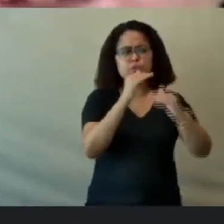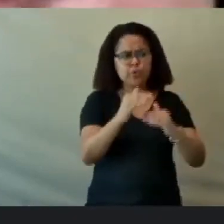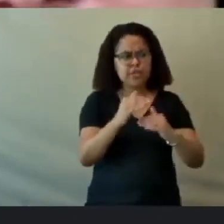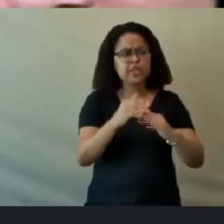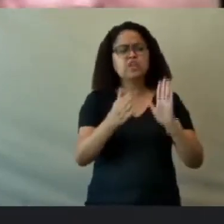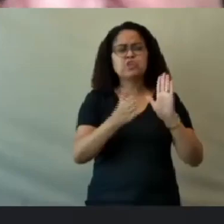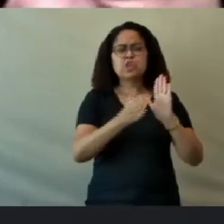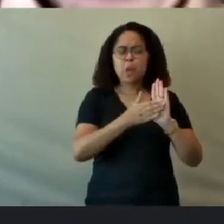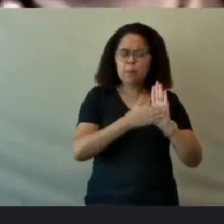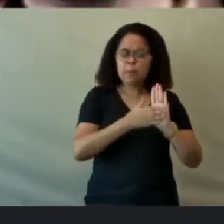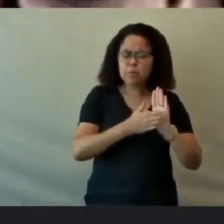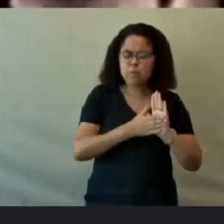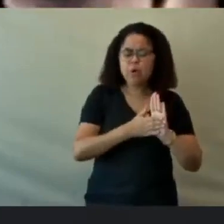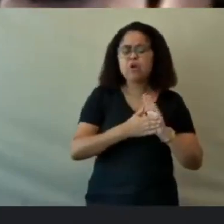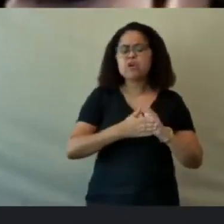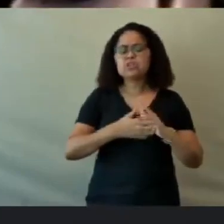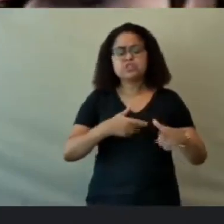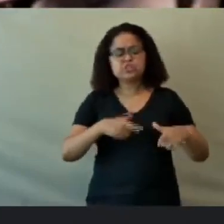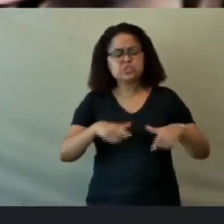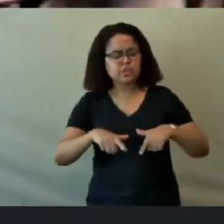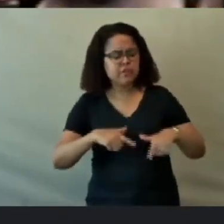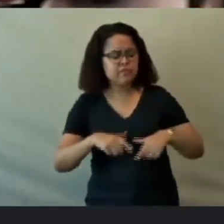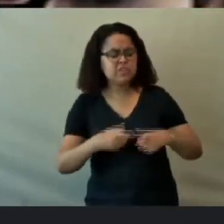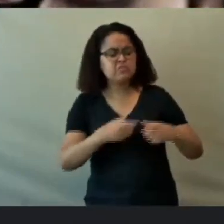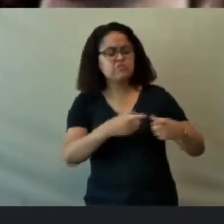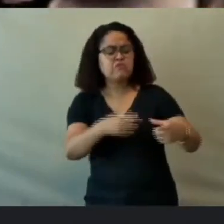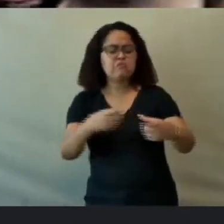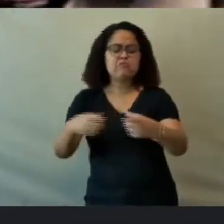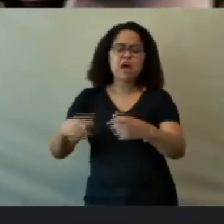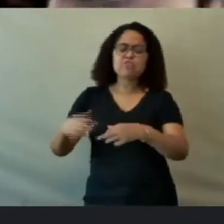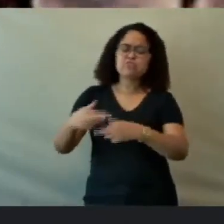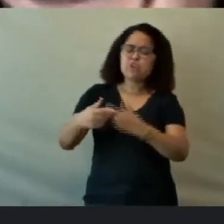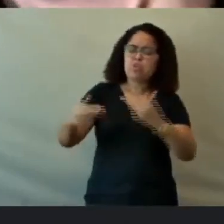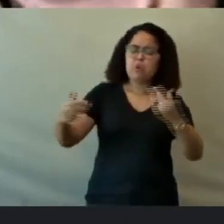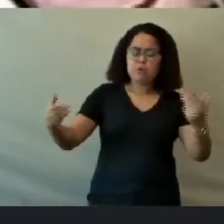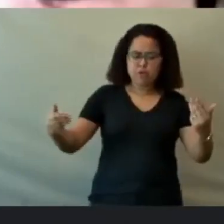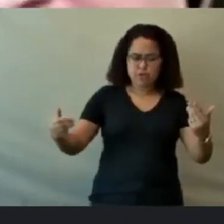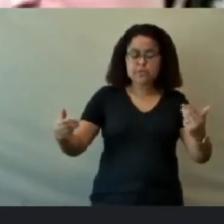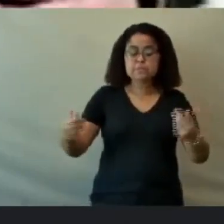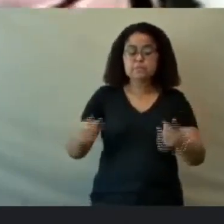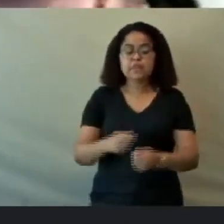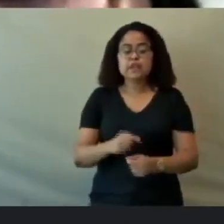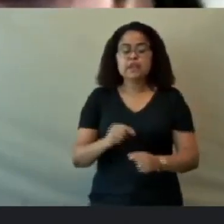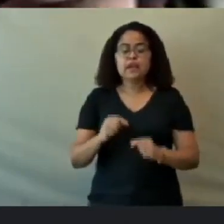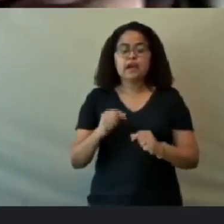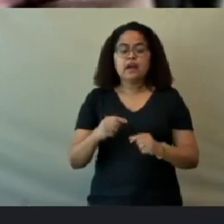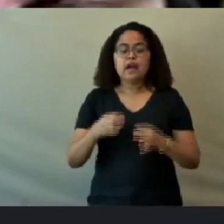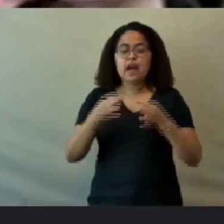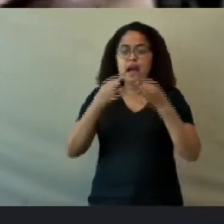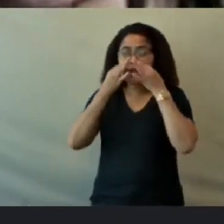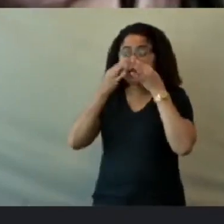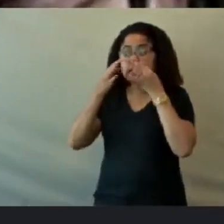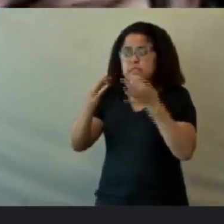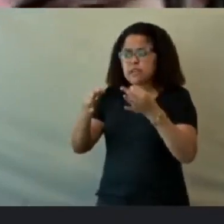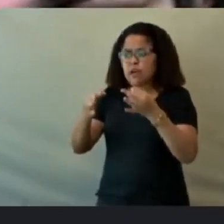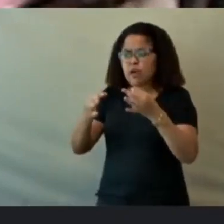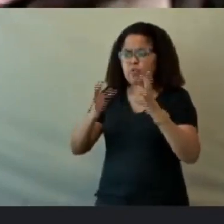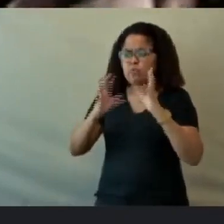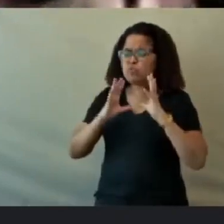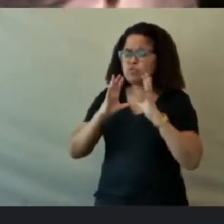intersetoriais que a gente possa garantir aí atenção mais integral para as pessoas usadas muito